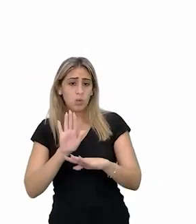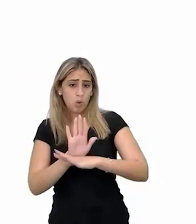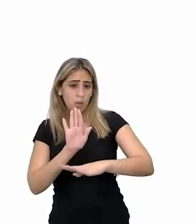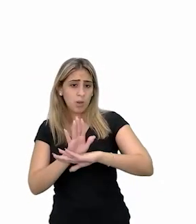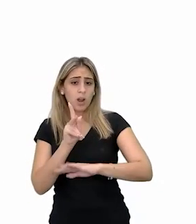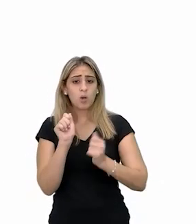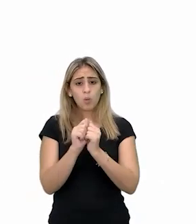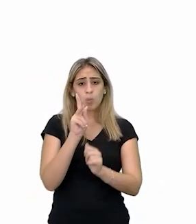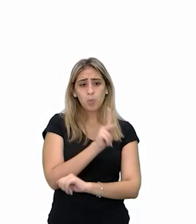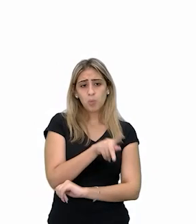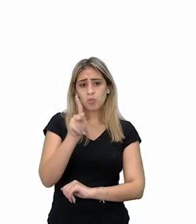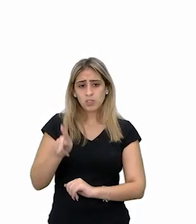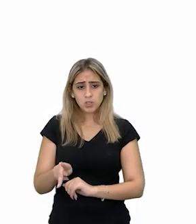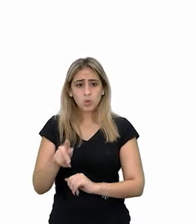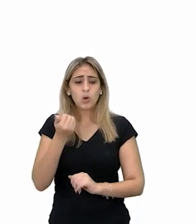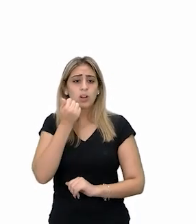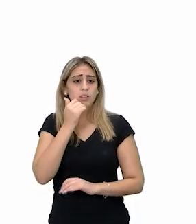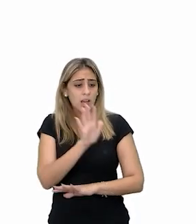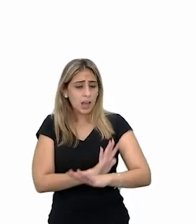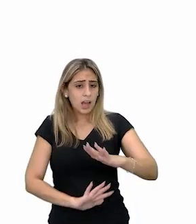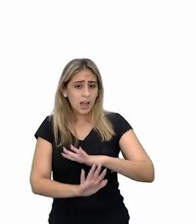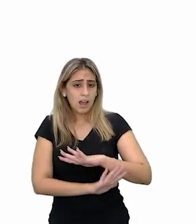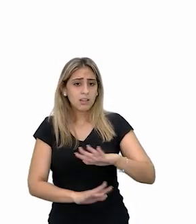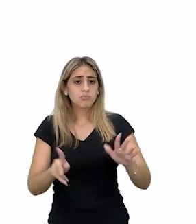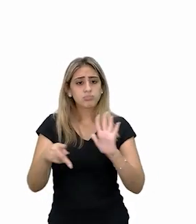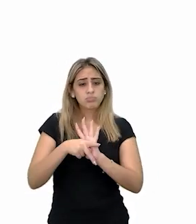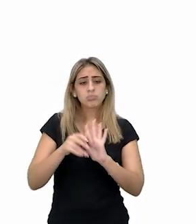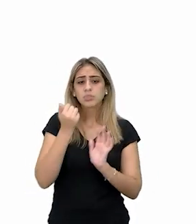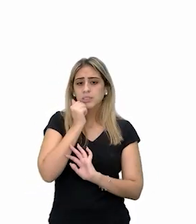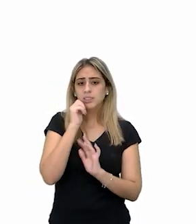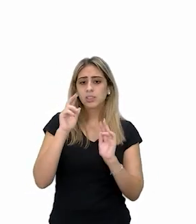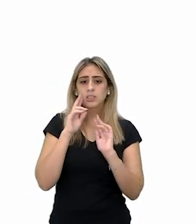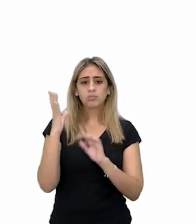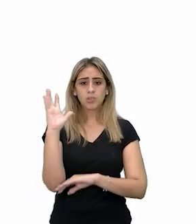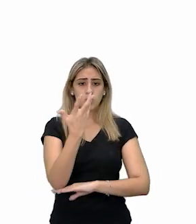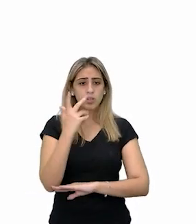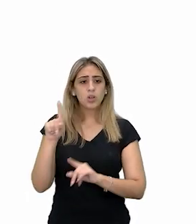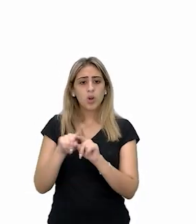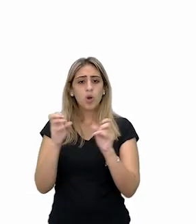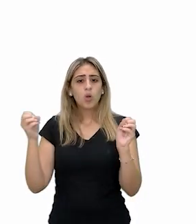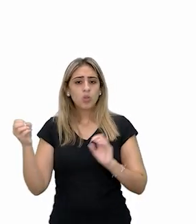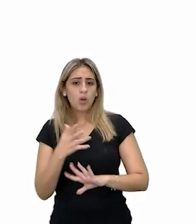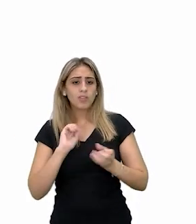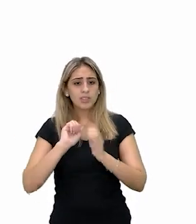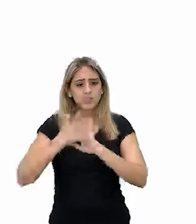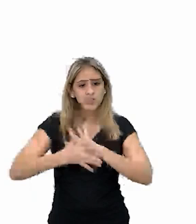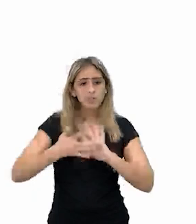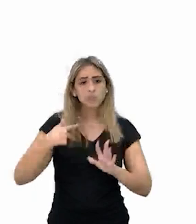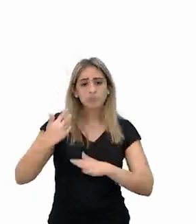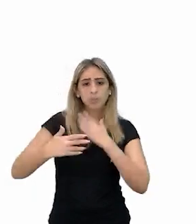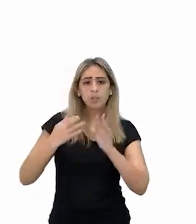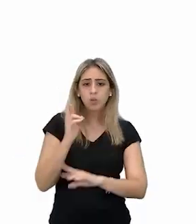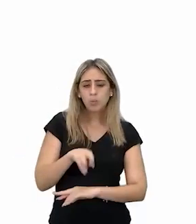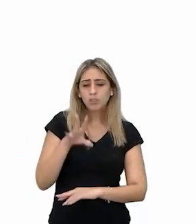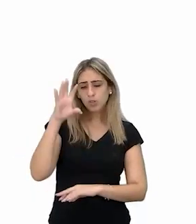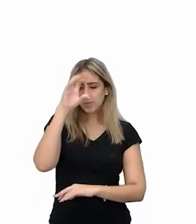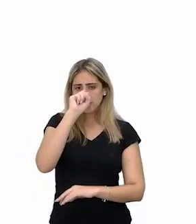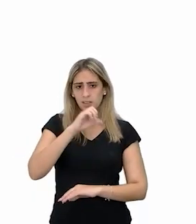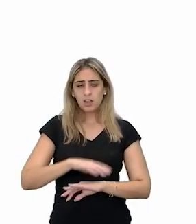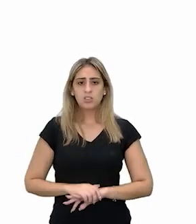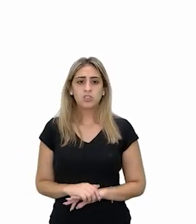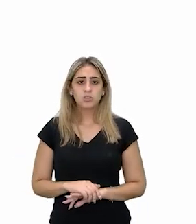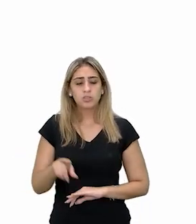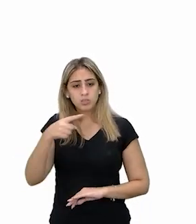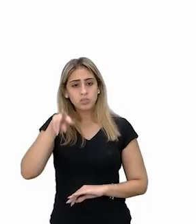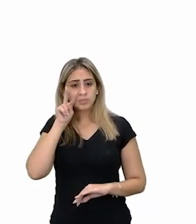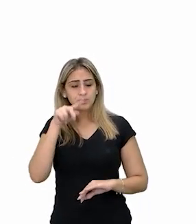possível, colaborativamente com professoras e professores da área de Ciências da Natureza, novas ações para a recuperação da aprendizagem. Vocês